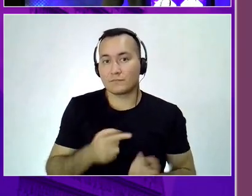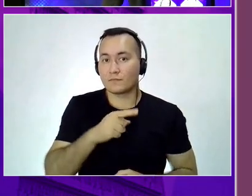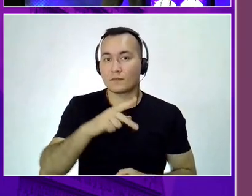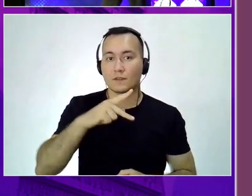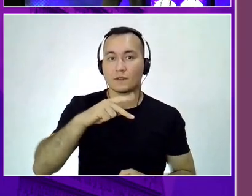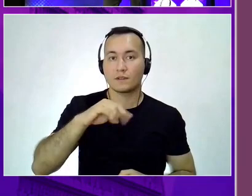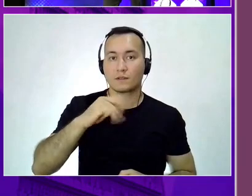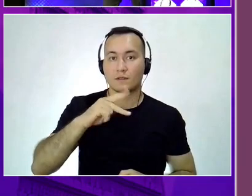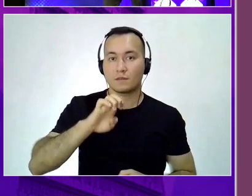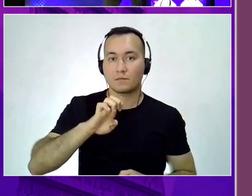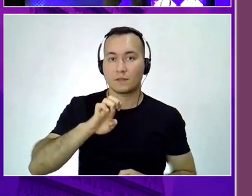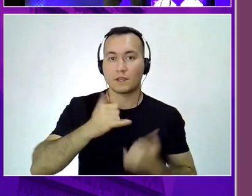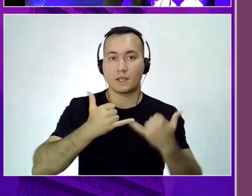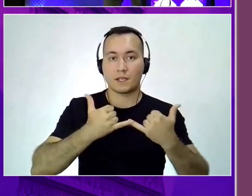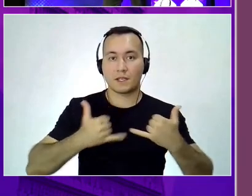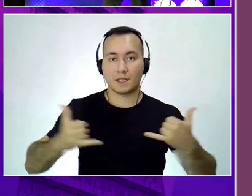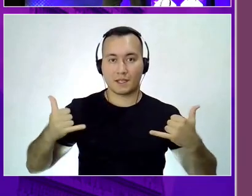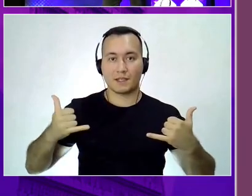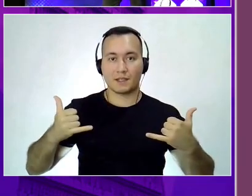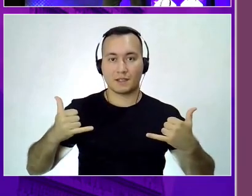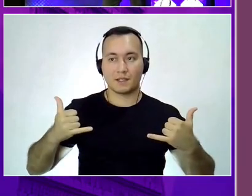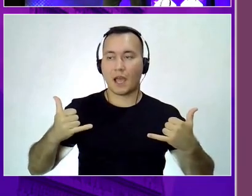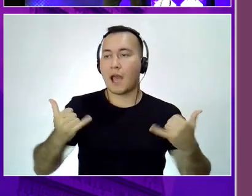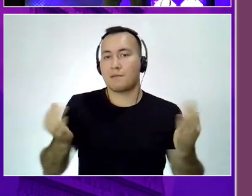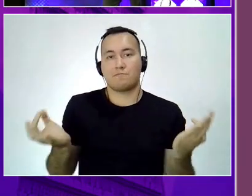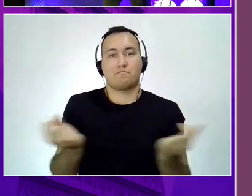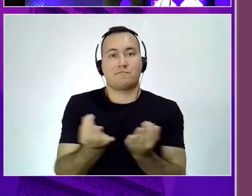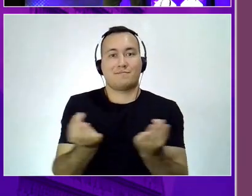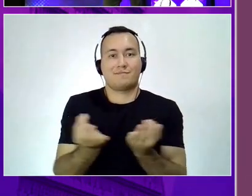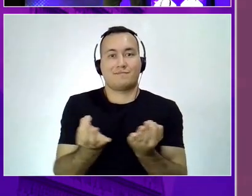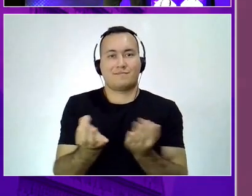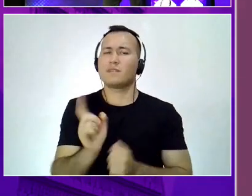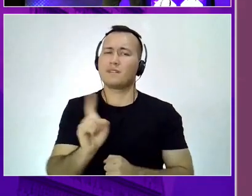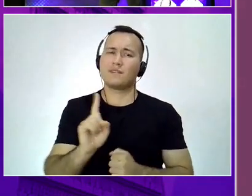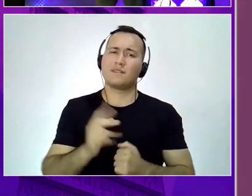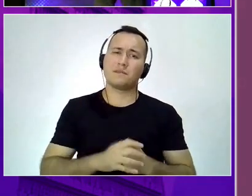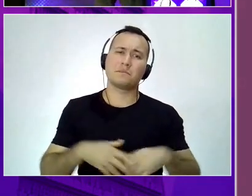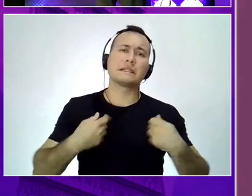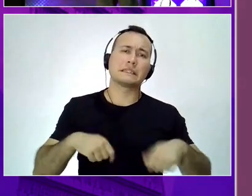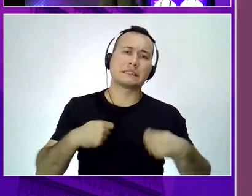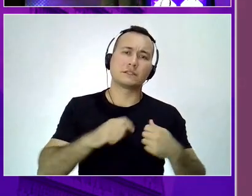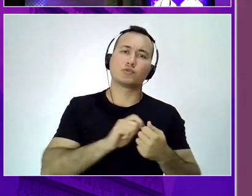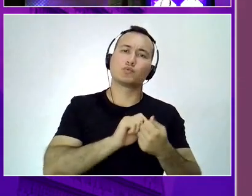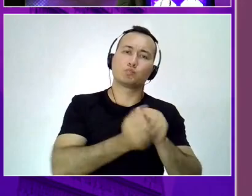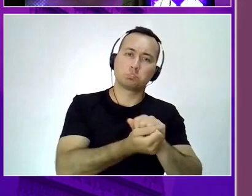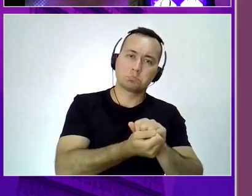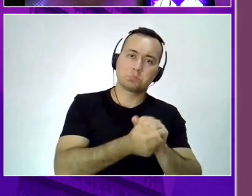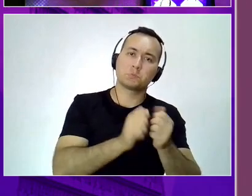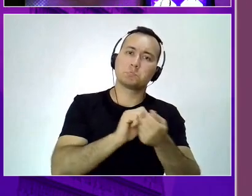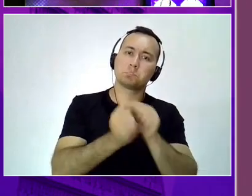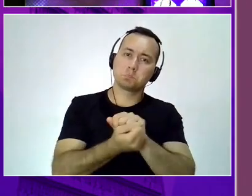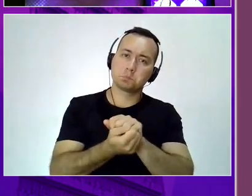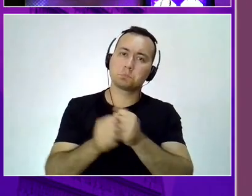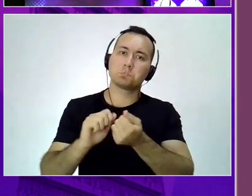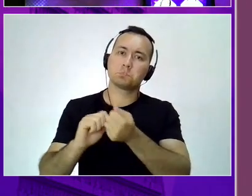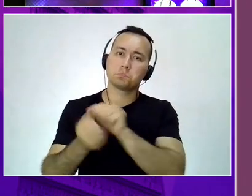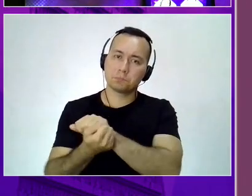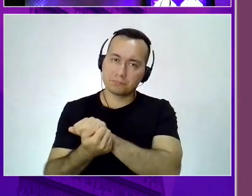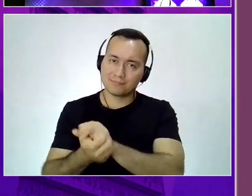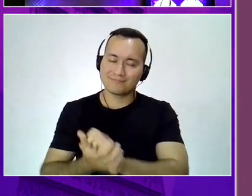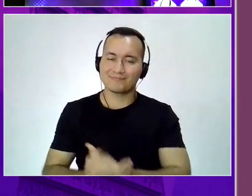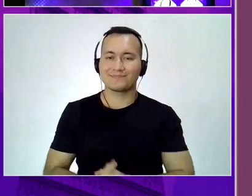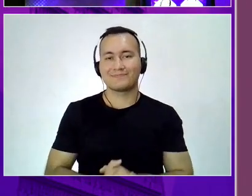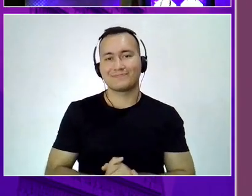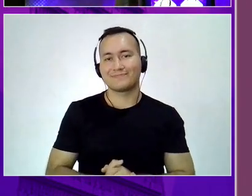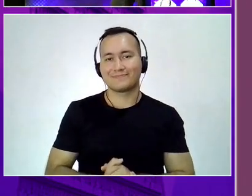sim uma variação quase que infinita, talvez, com relação a pipelines de desenvolvimento, certo? Então, cada time, empresa, precisa desenhar